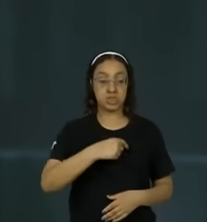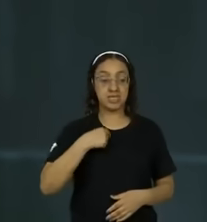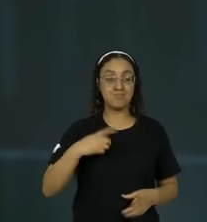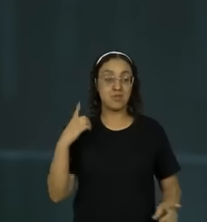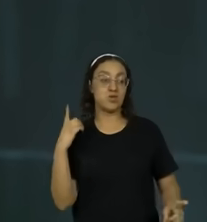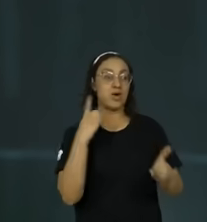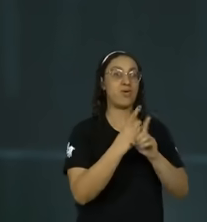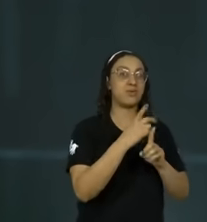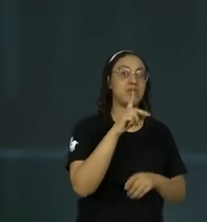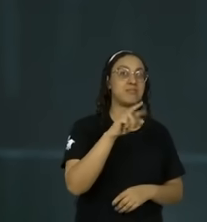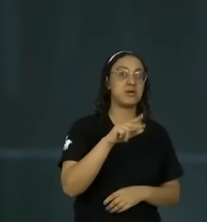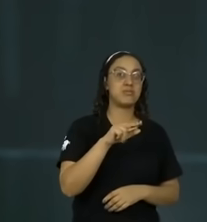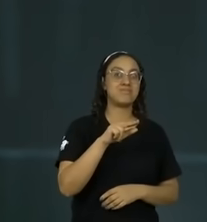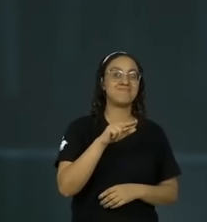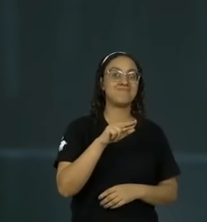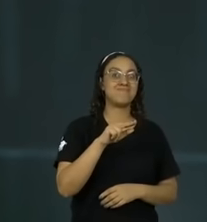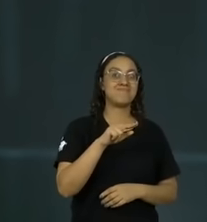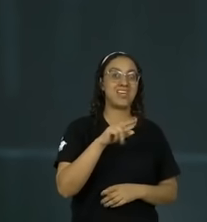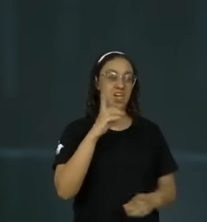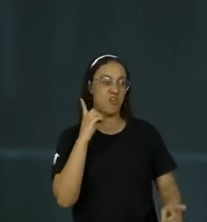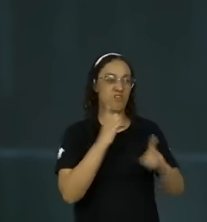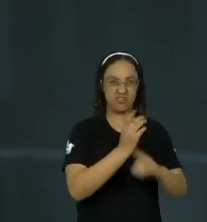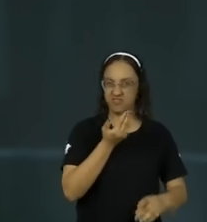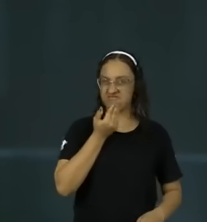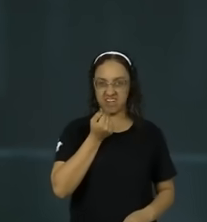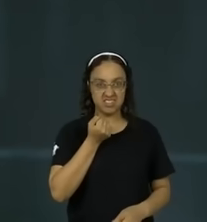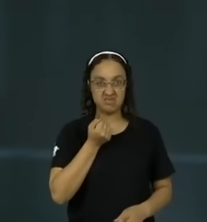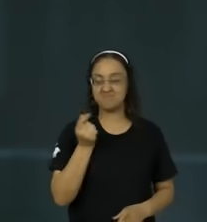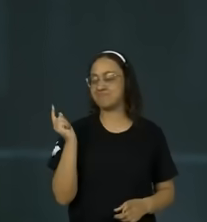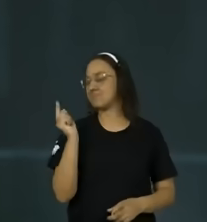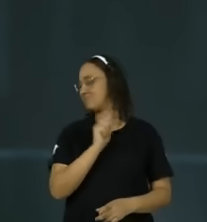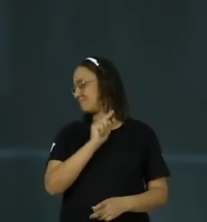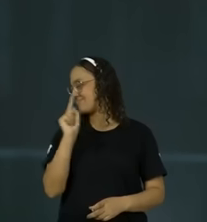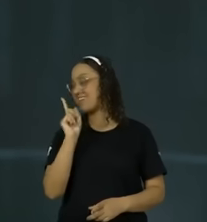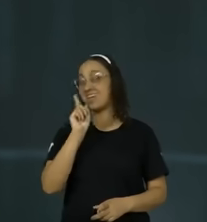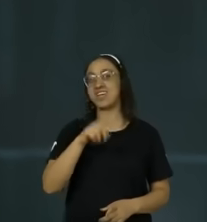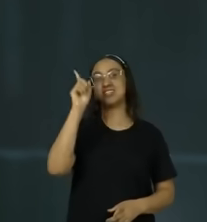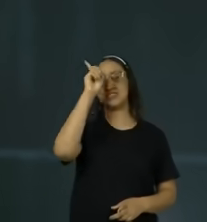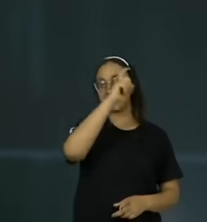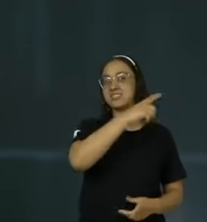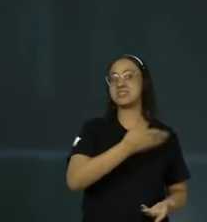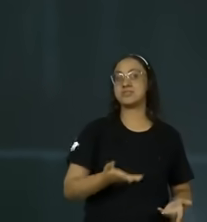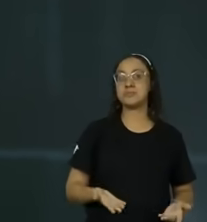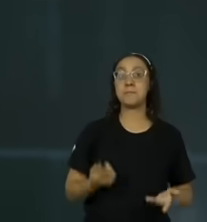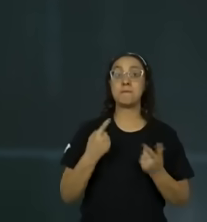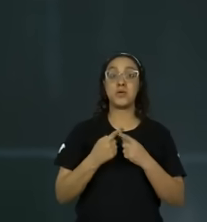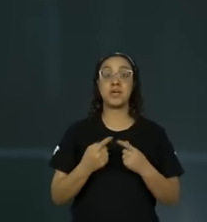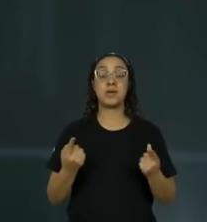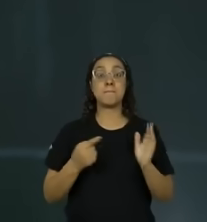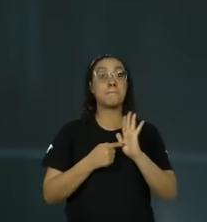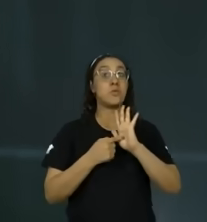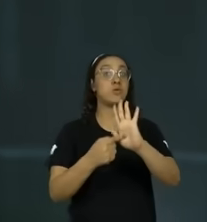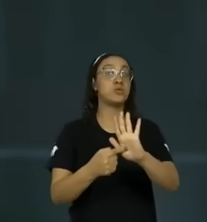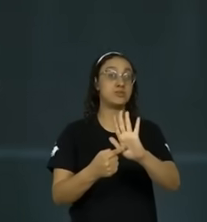ele. Um reencontro difícil, um reencontro que mostra que nem